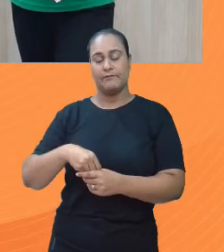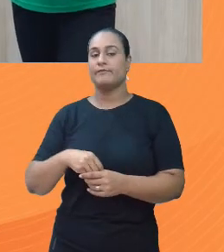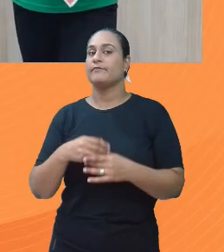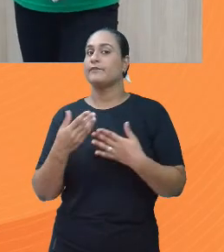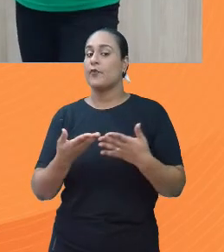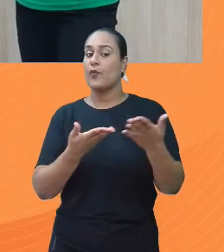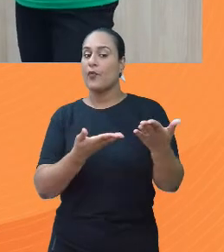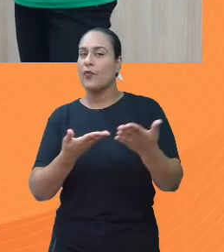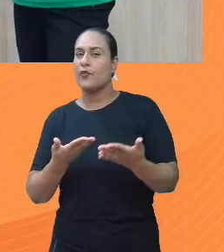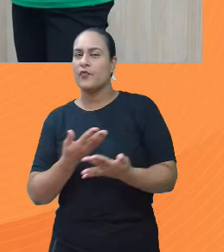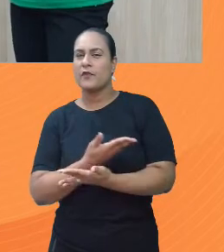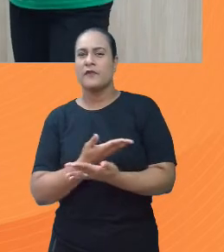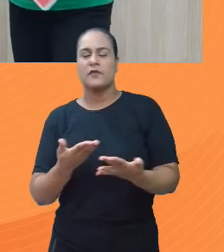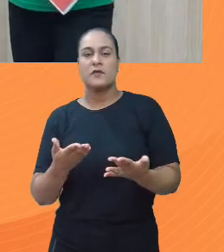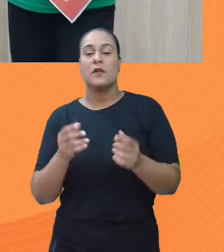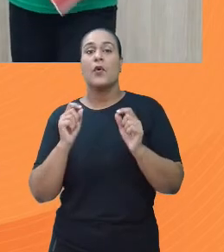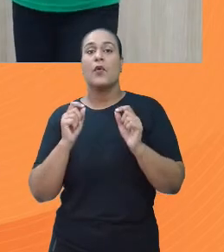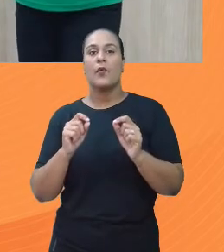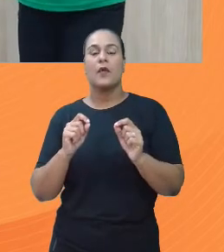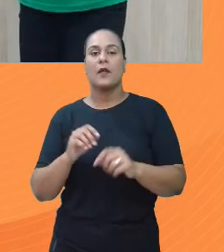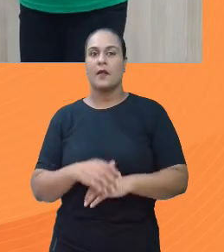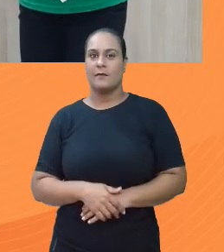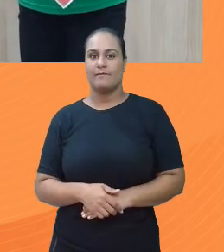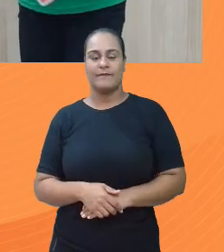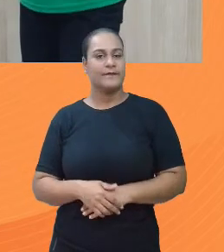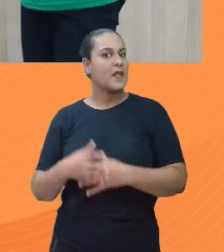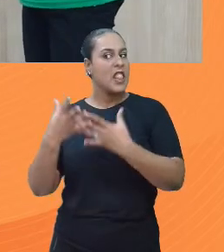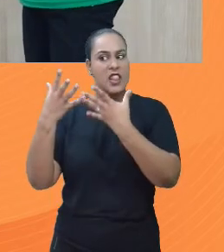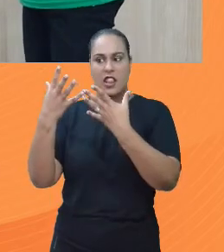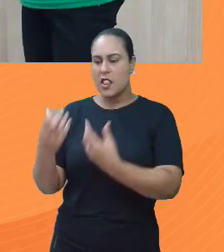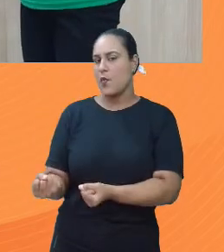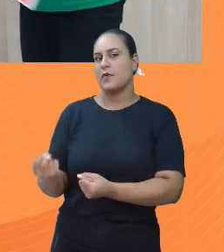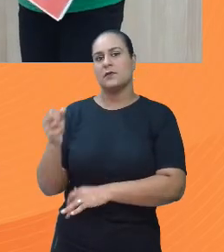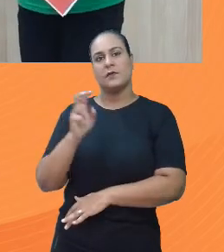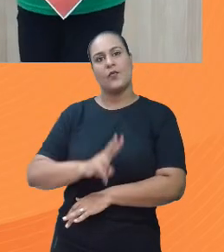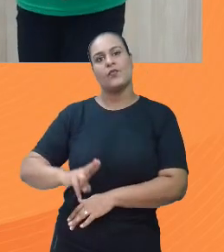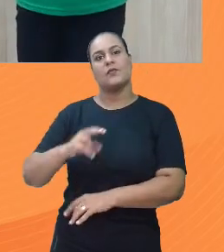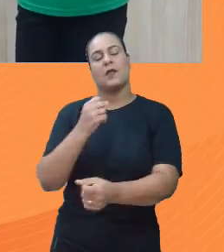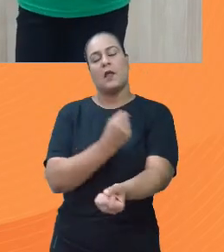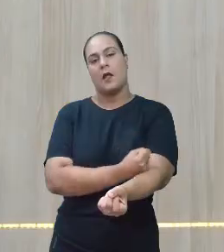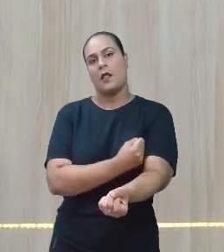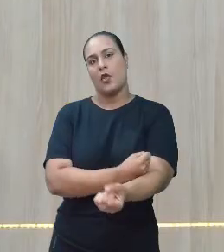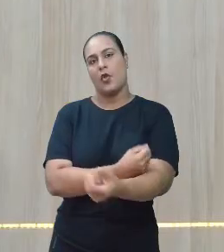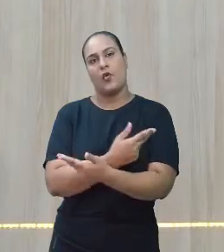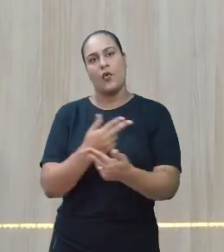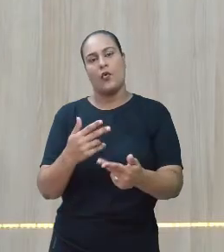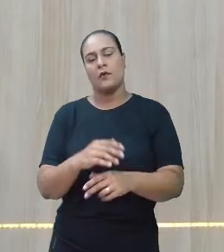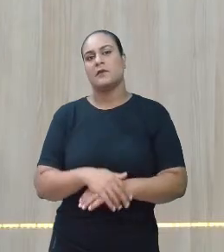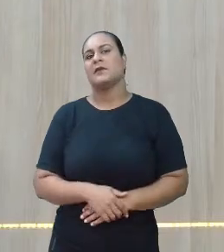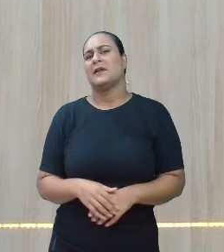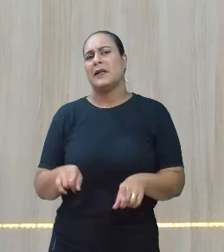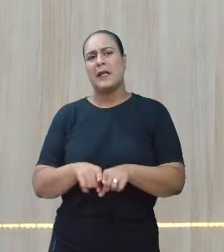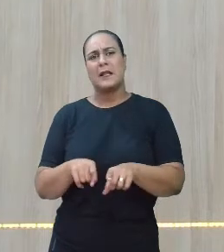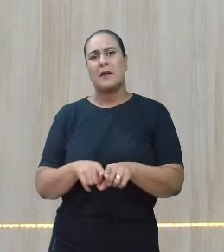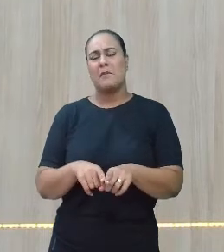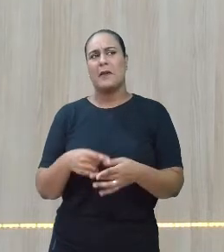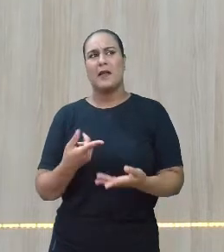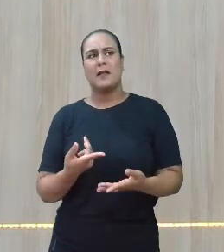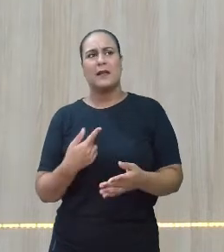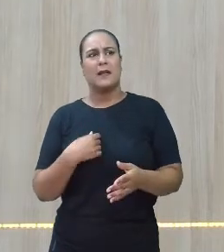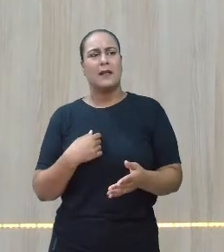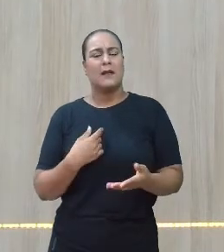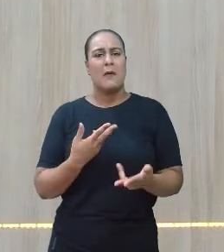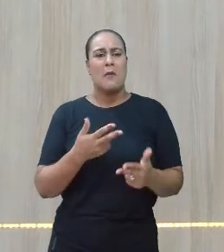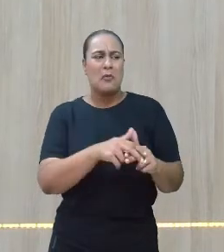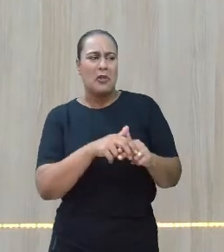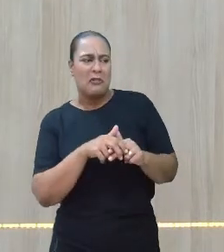convido a vocês a dizerem junto comigo não às drogas e, principalmente, não procurar esses motivos. Para estar no grupo,